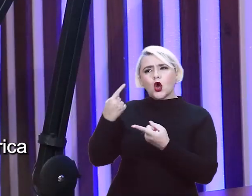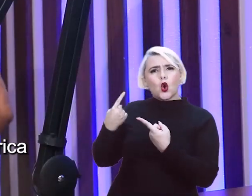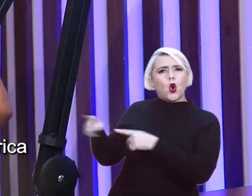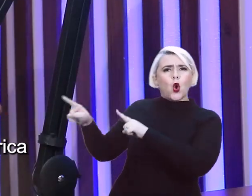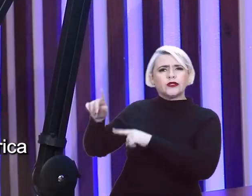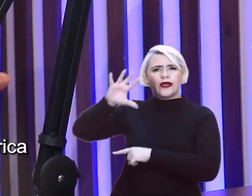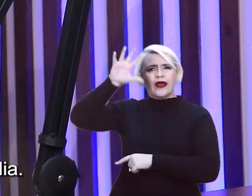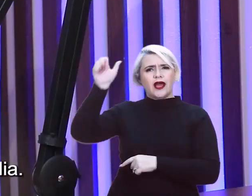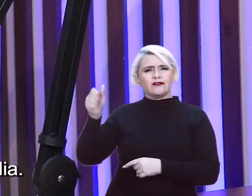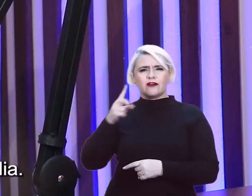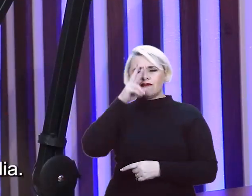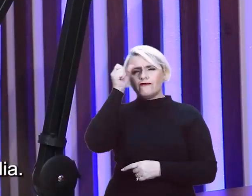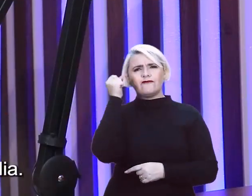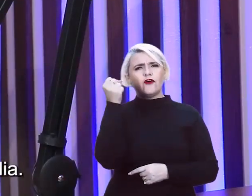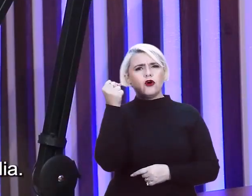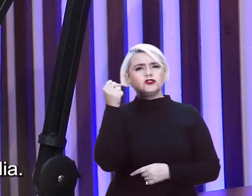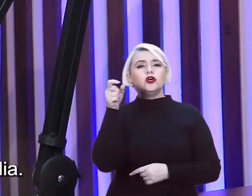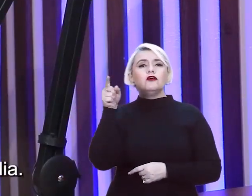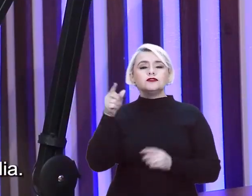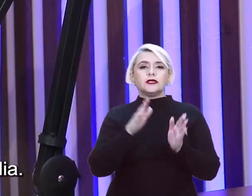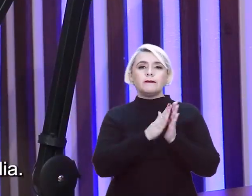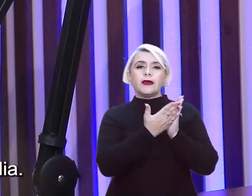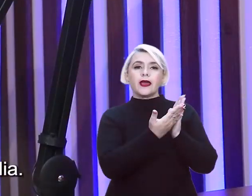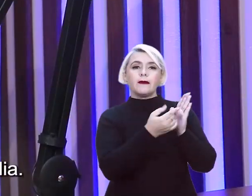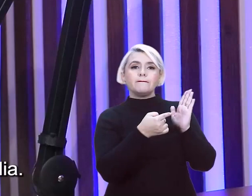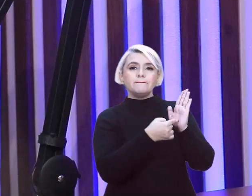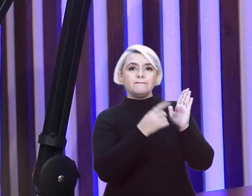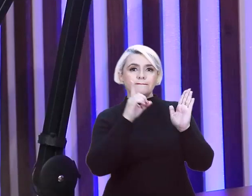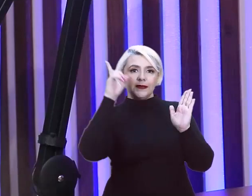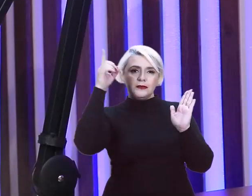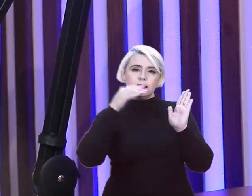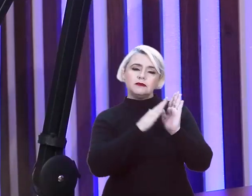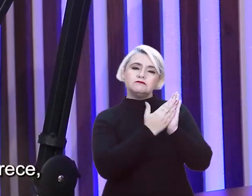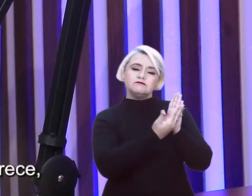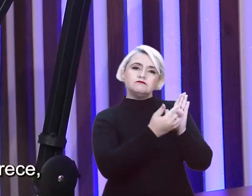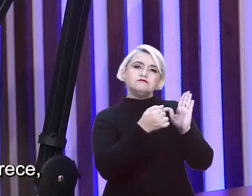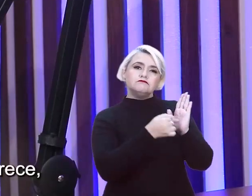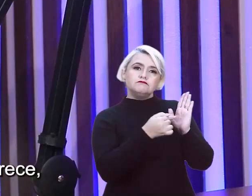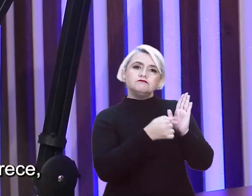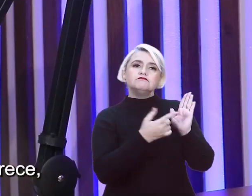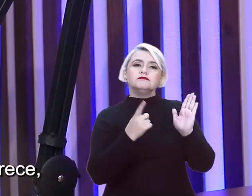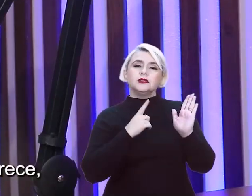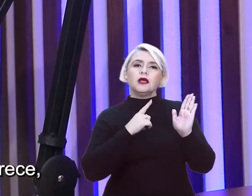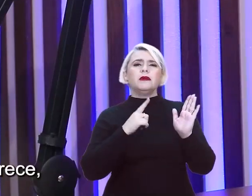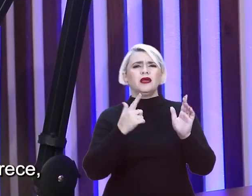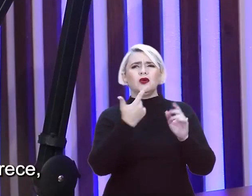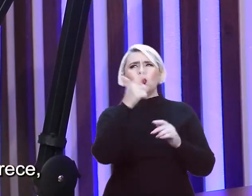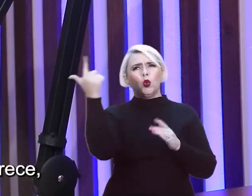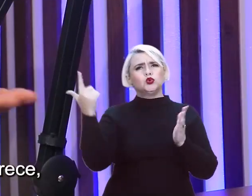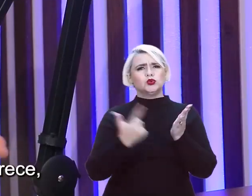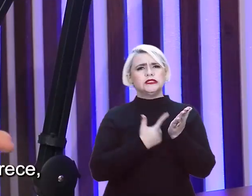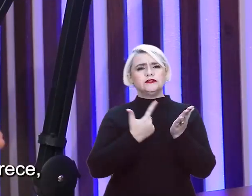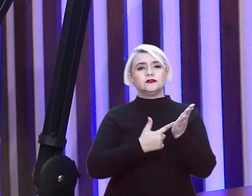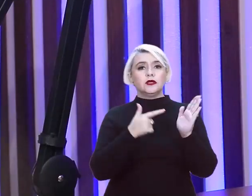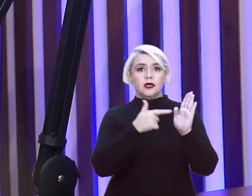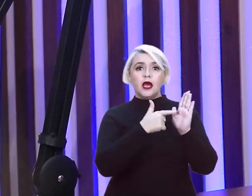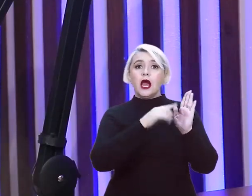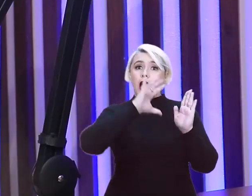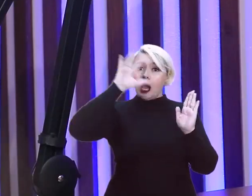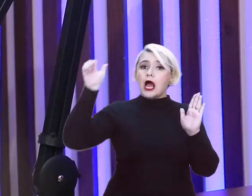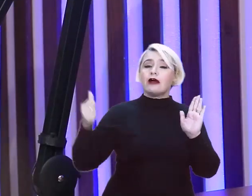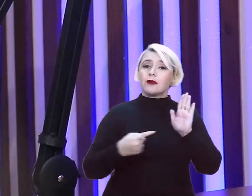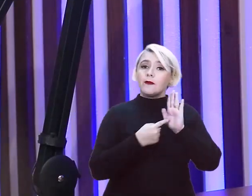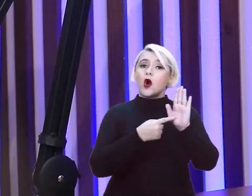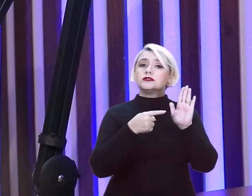África muito forte. Você pega a Bíblia, nossa Bíblia, como outros livros. A África aparece,